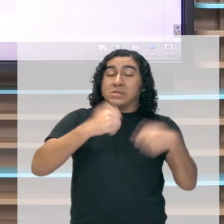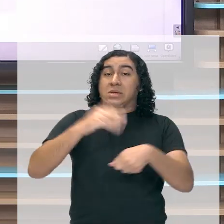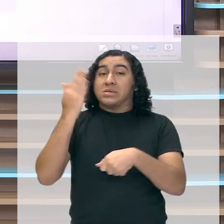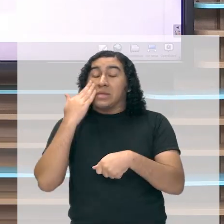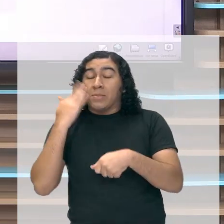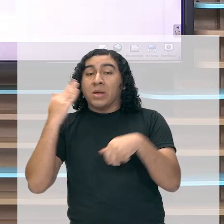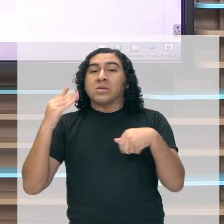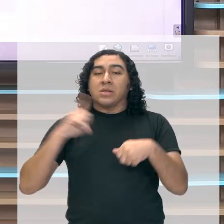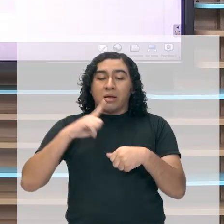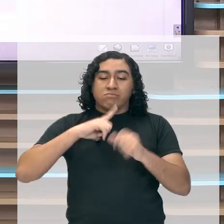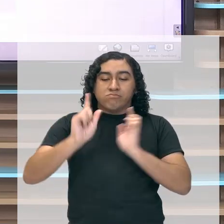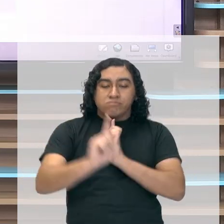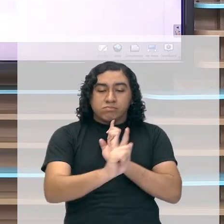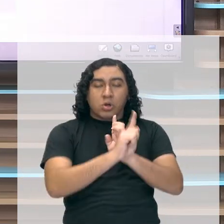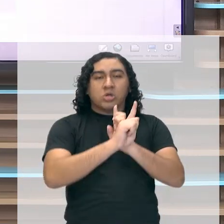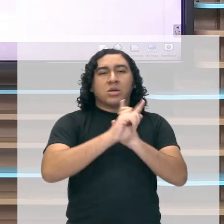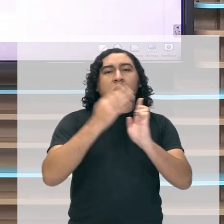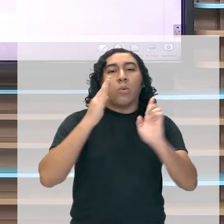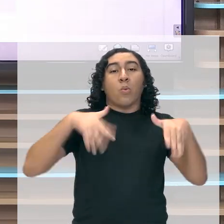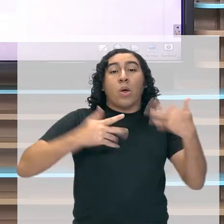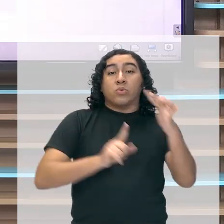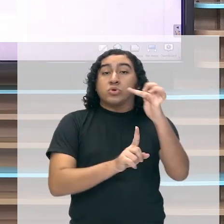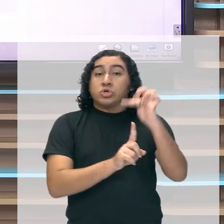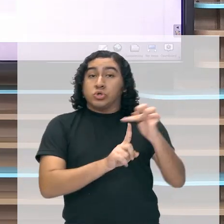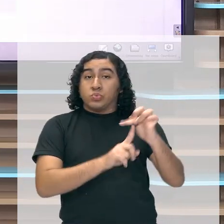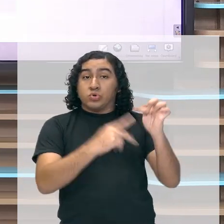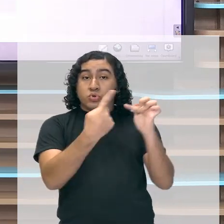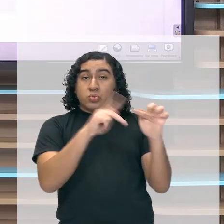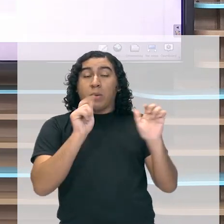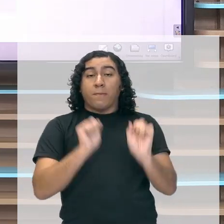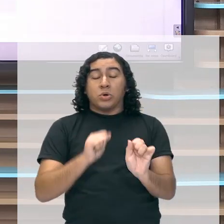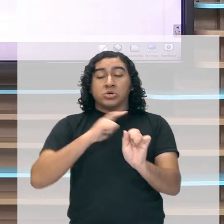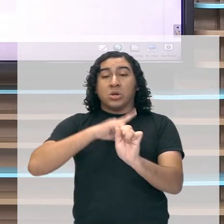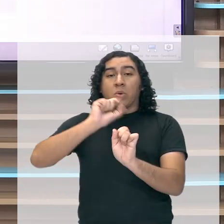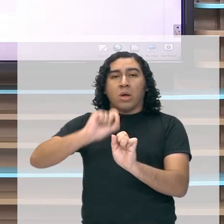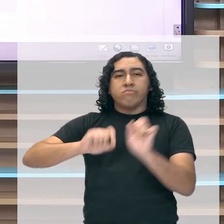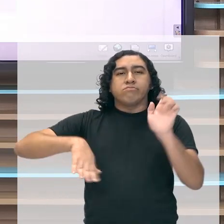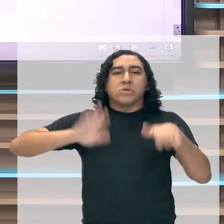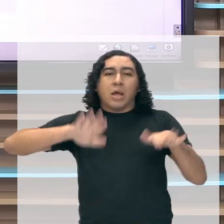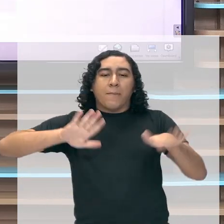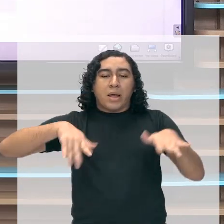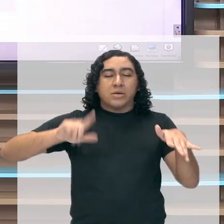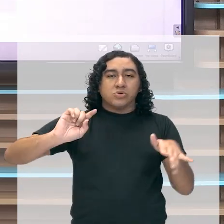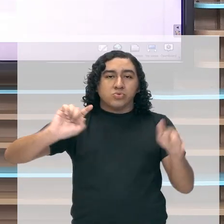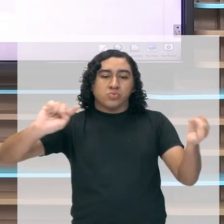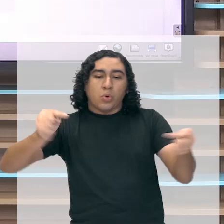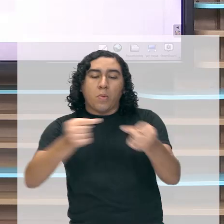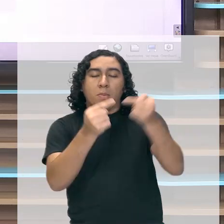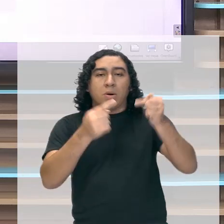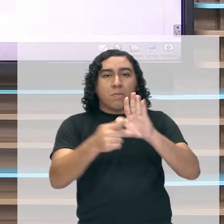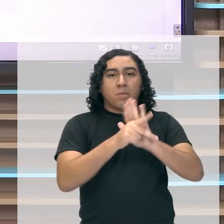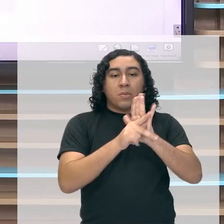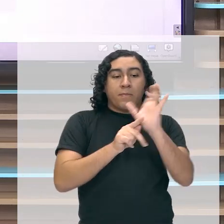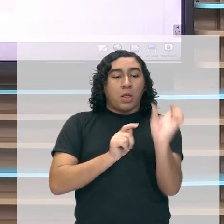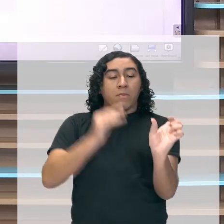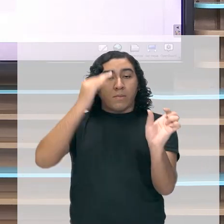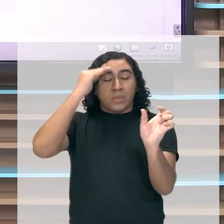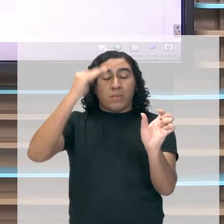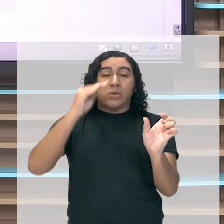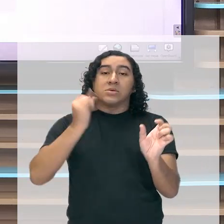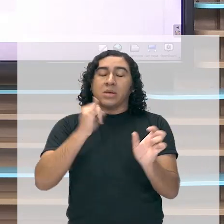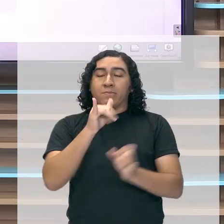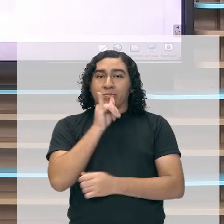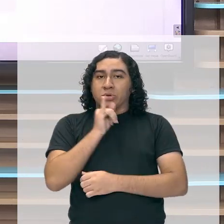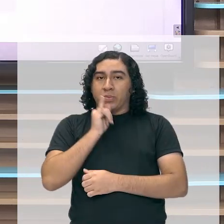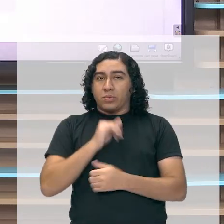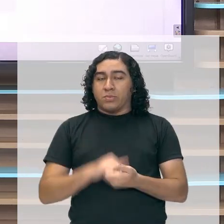o sujeito, certo? O sujeito da oração, ele pode ser classificado de acordo com o seu núcleo. Então, se de repente